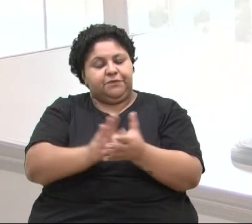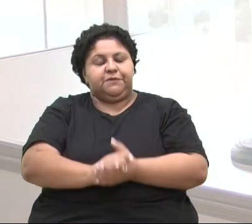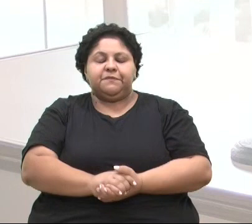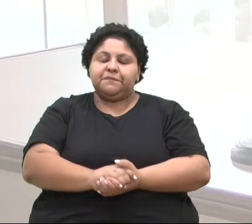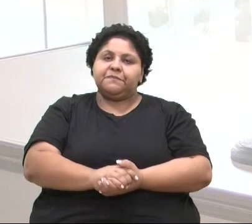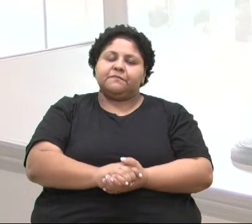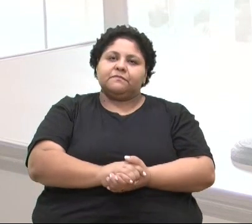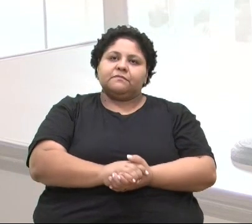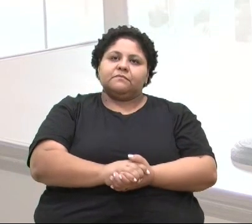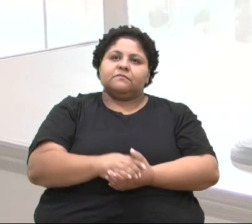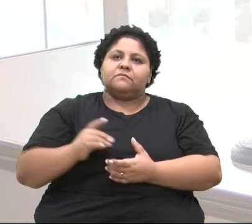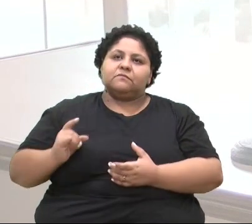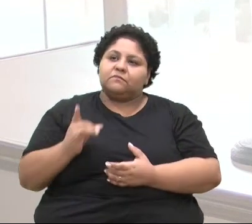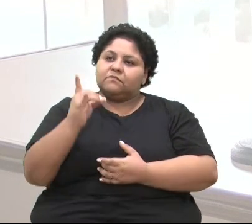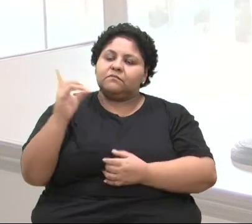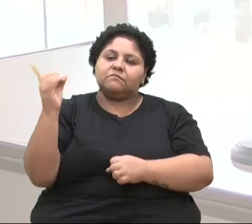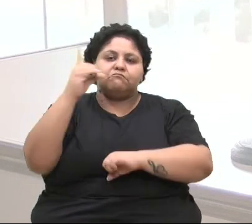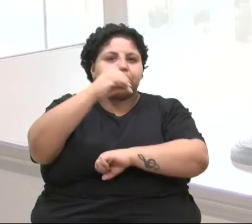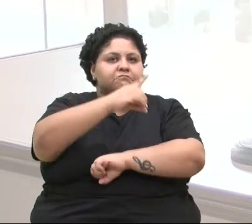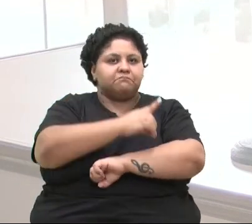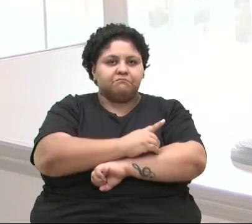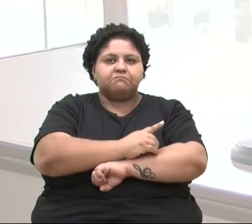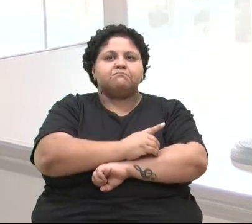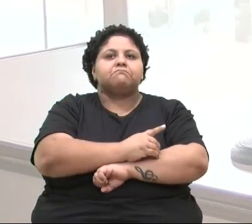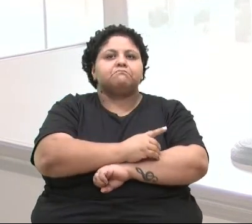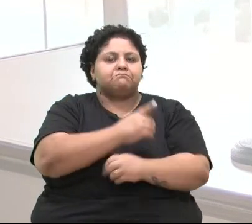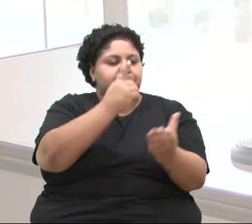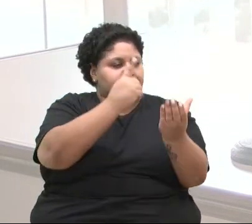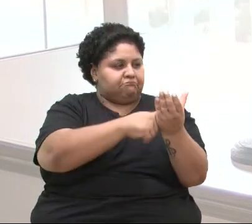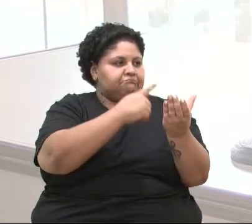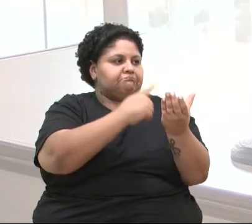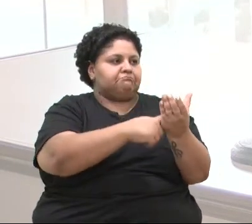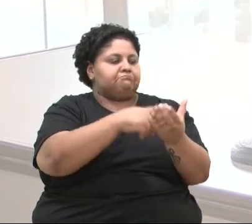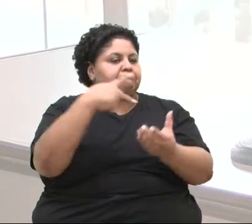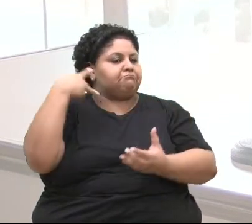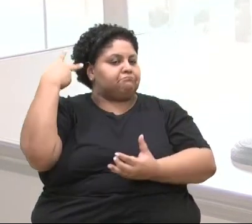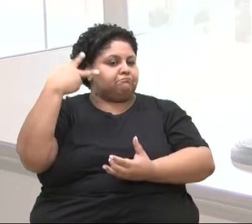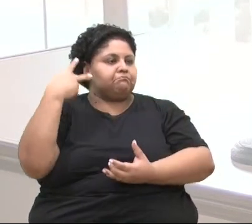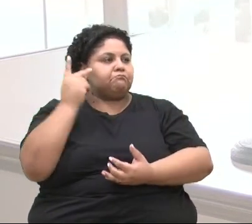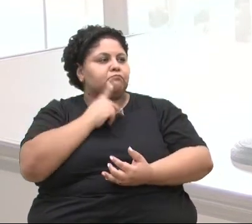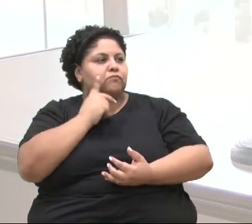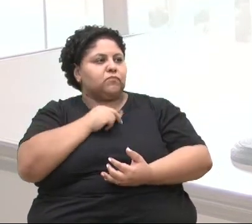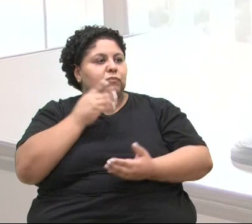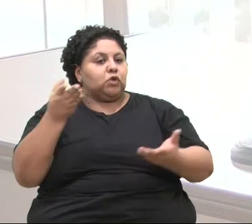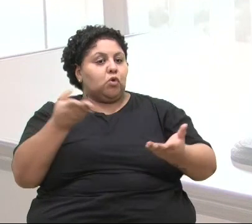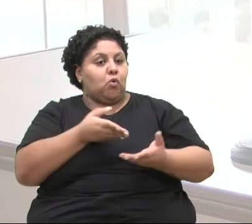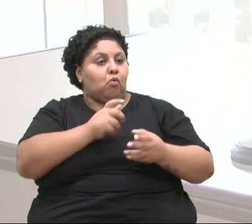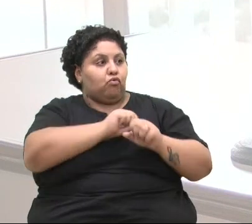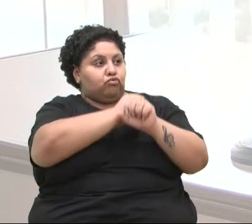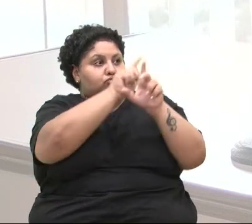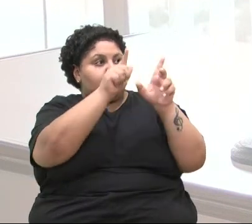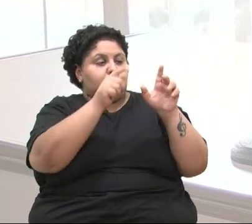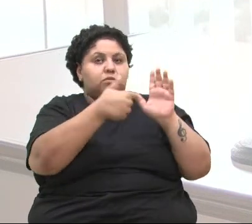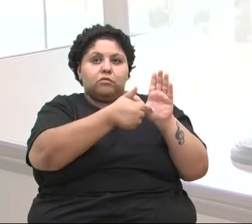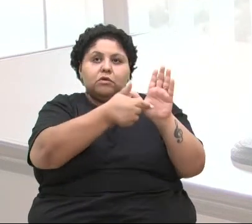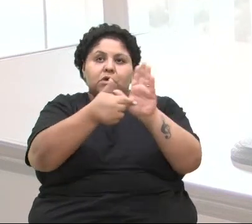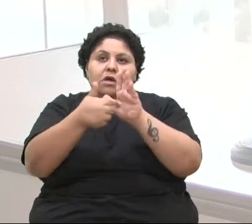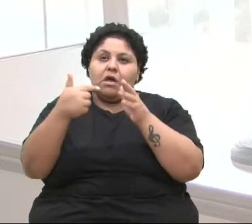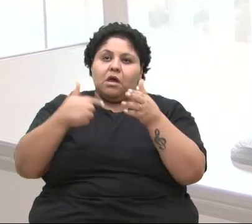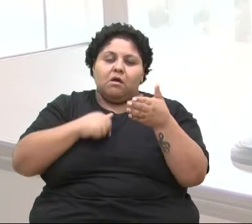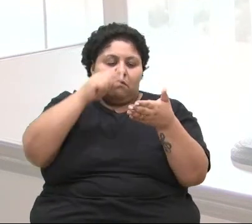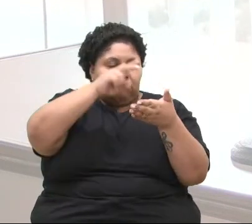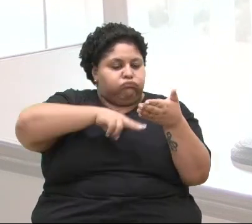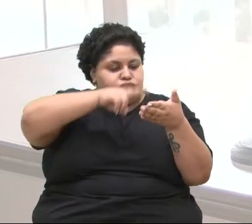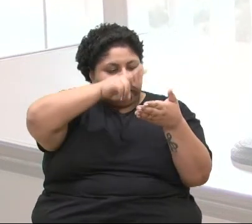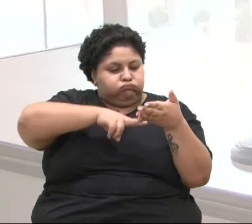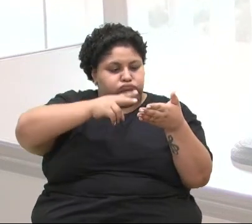assim, últimos dias, com certeza, concordo aqui com o vereador Renato, hoje de manhã, inclusive, enquanto a senhora estava apresentando, eu estava até lendo o que eles